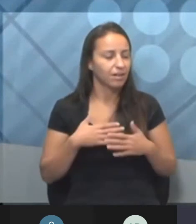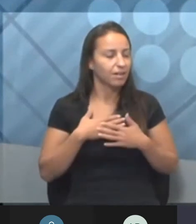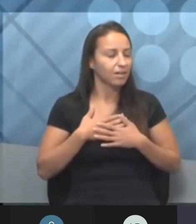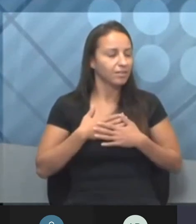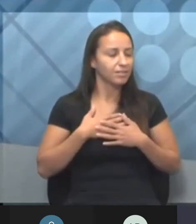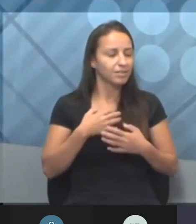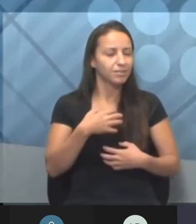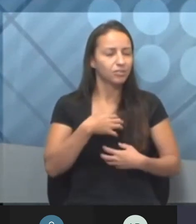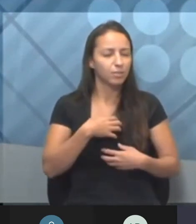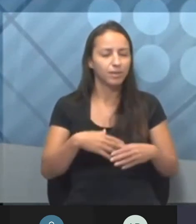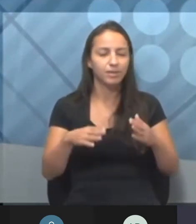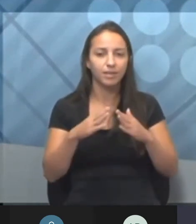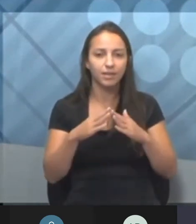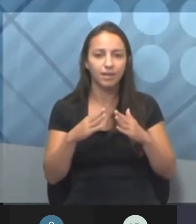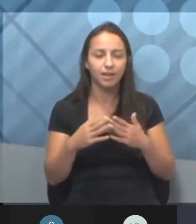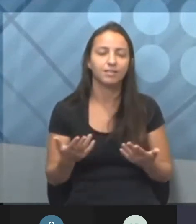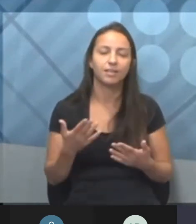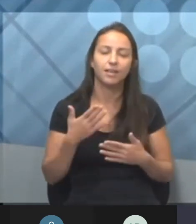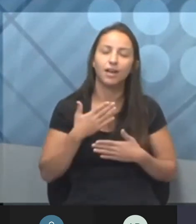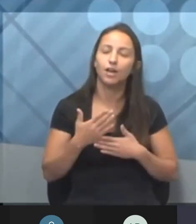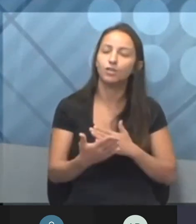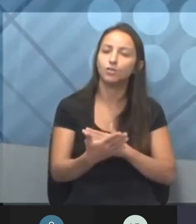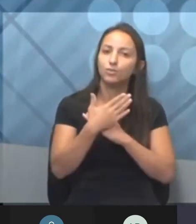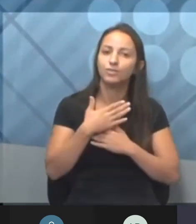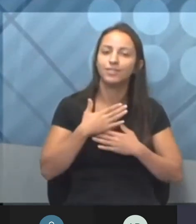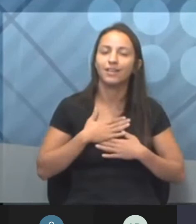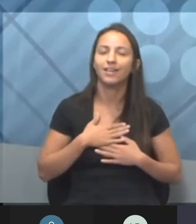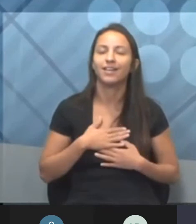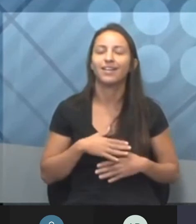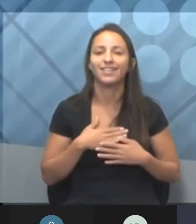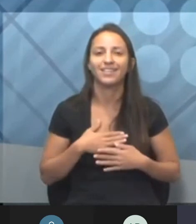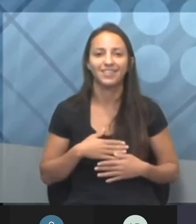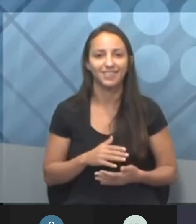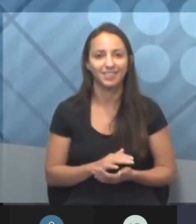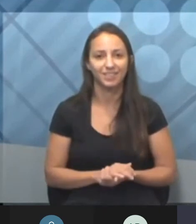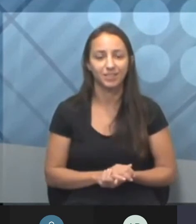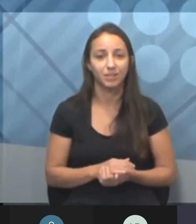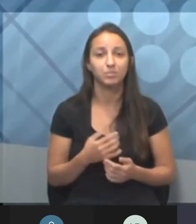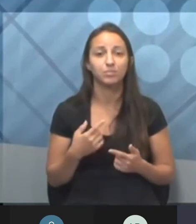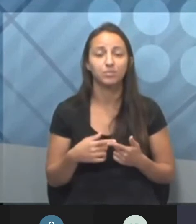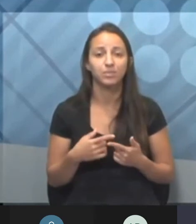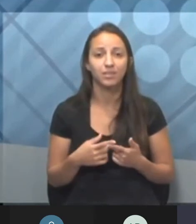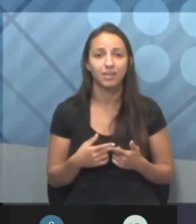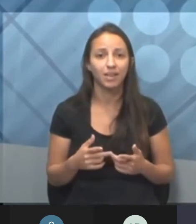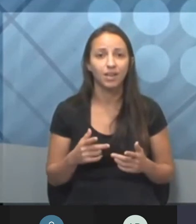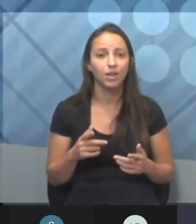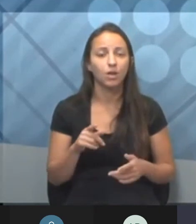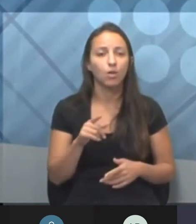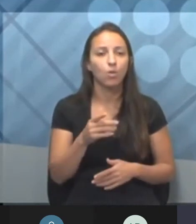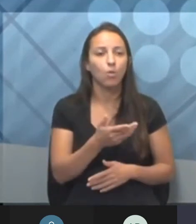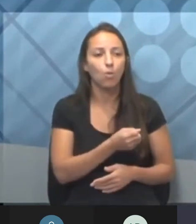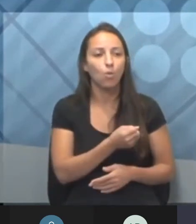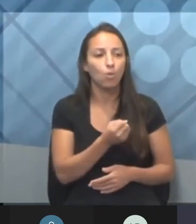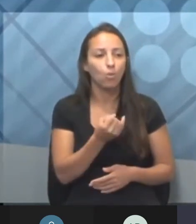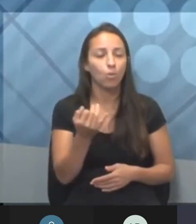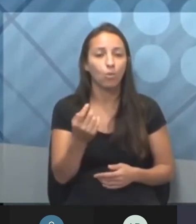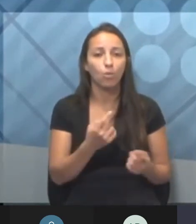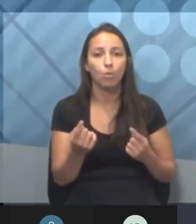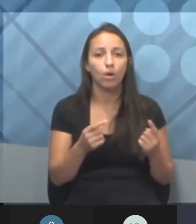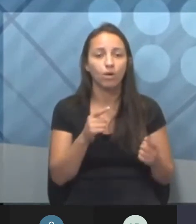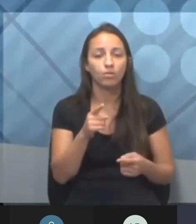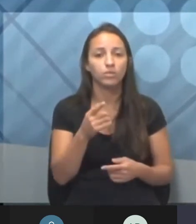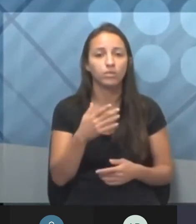pouquinho em casa, que relaxante, né? Então, foi mais ou menos isso que eles responderam, porque tinha qual você prefere,